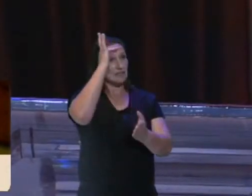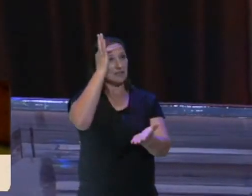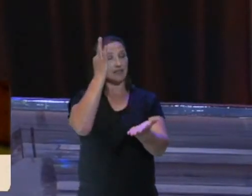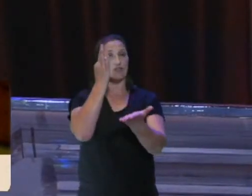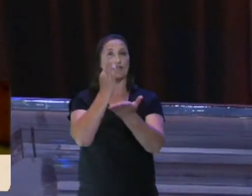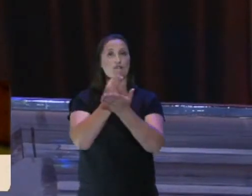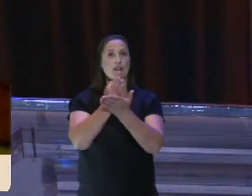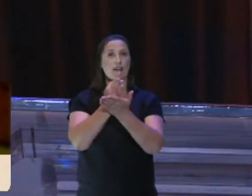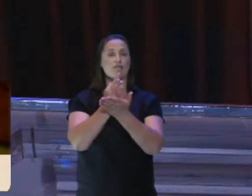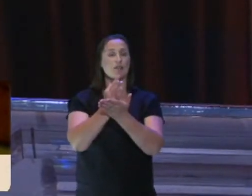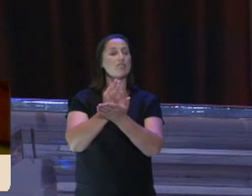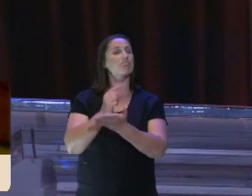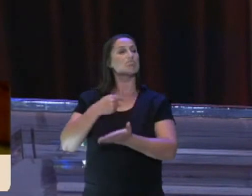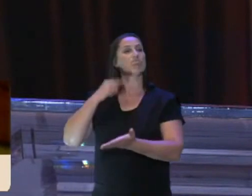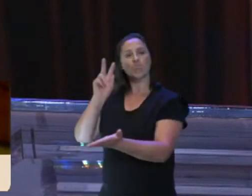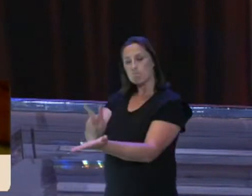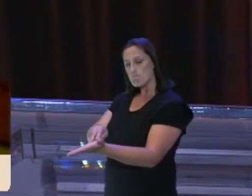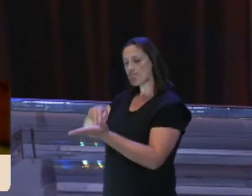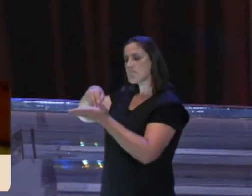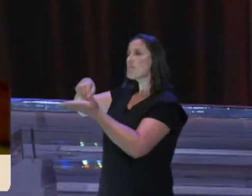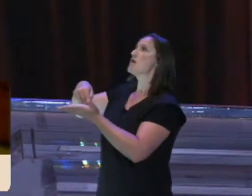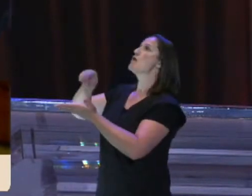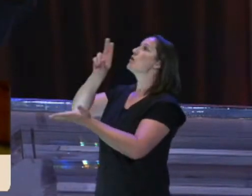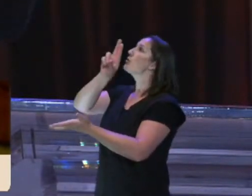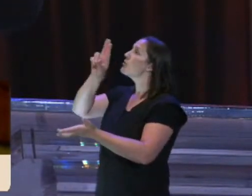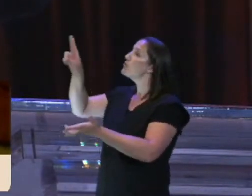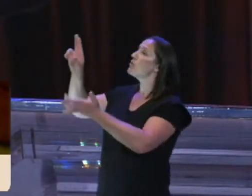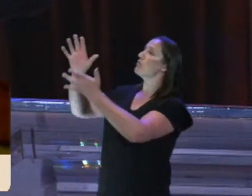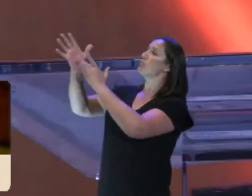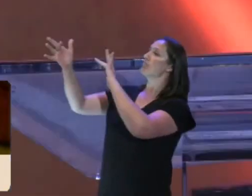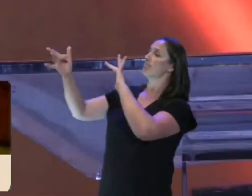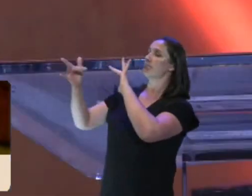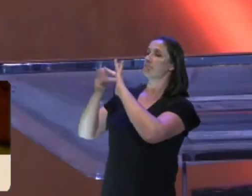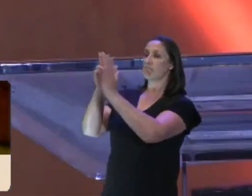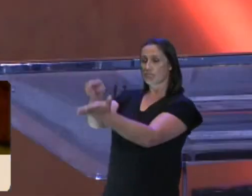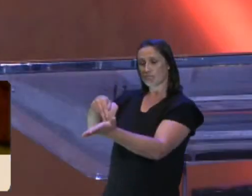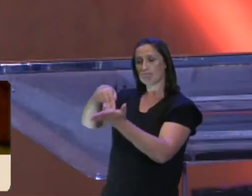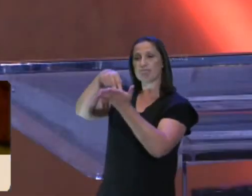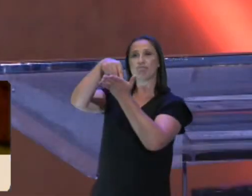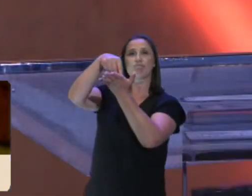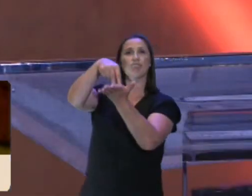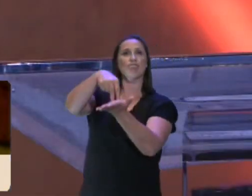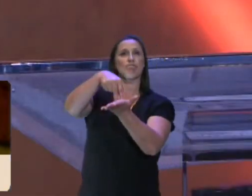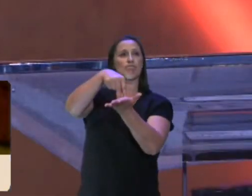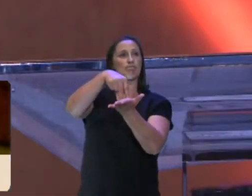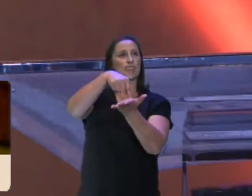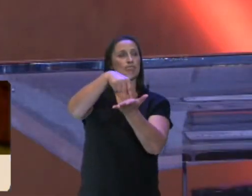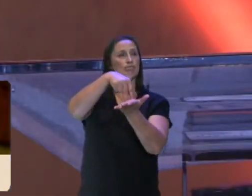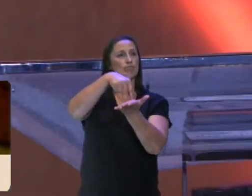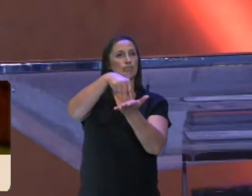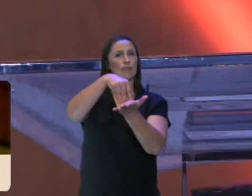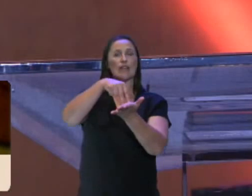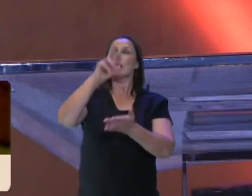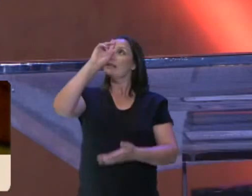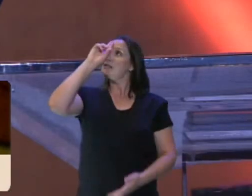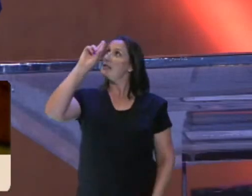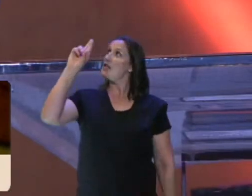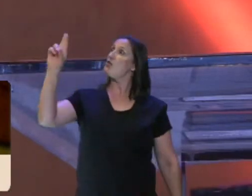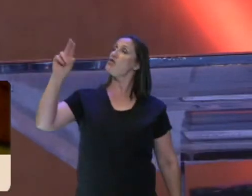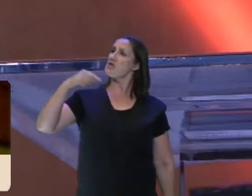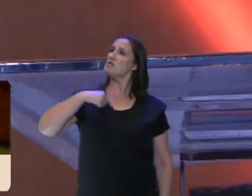teu nome, vou me levantar em teu nome, e Senhor, eu vou sair